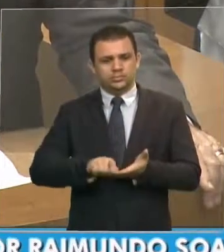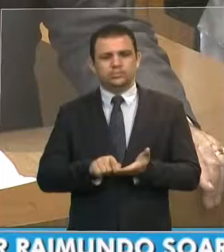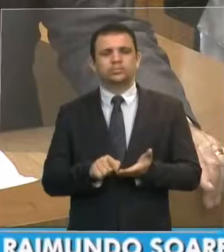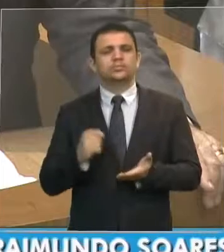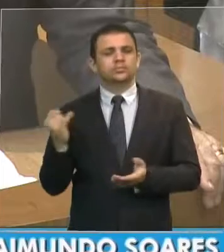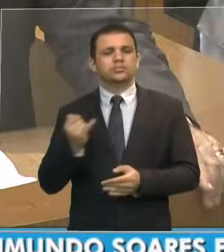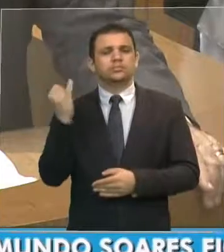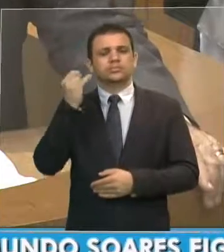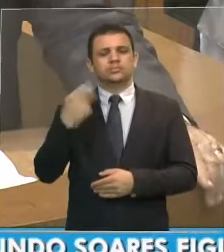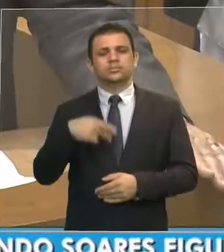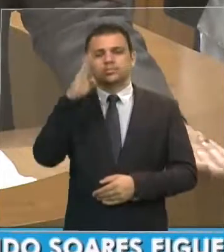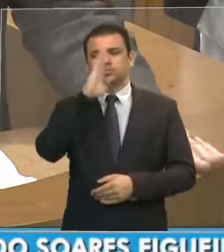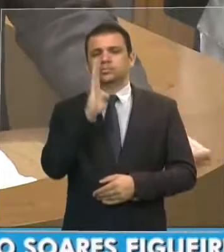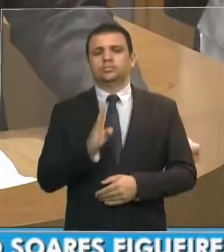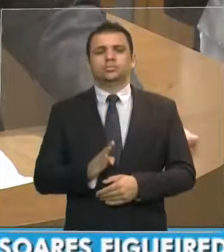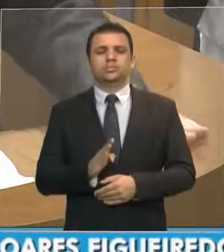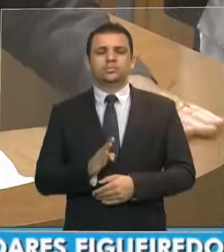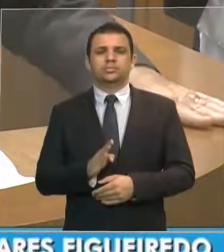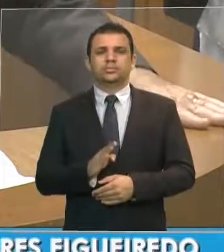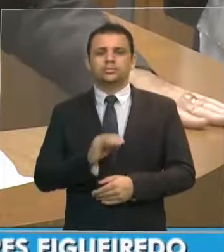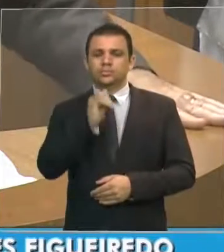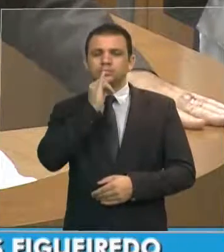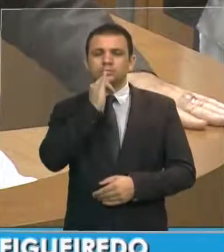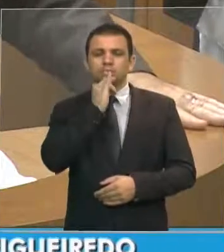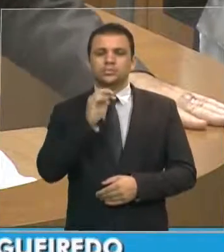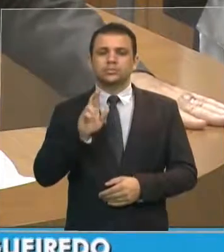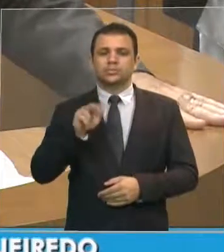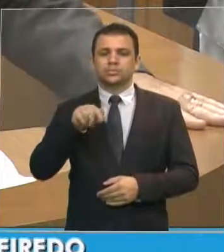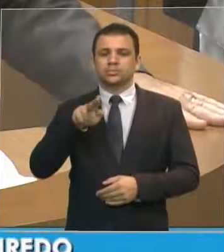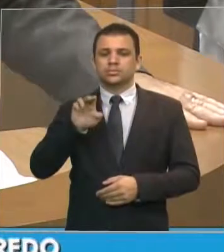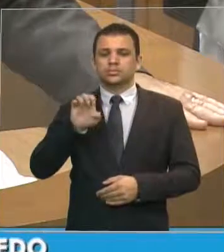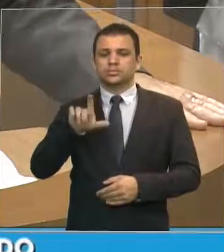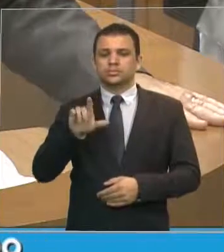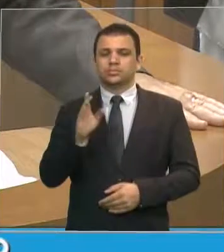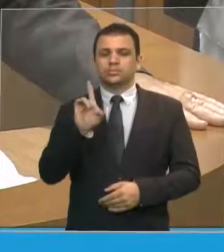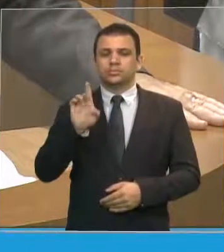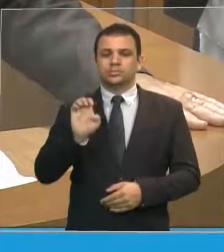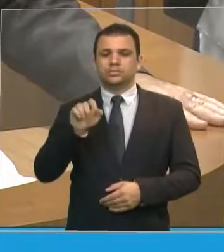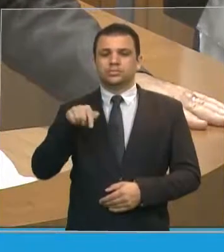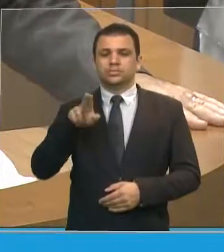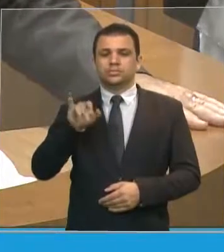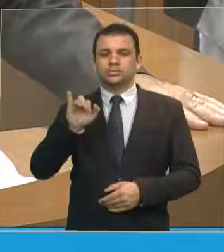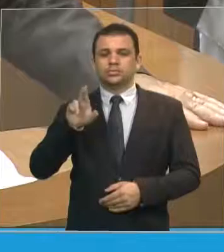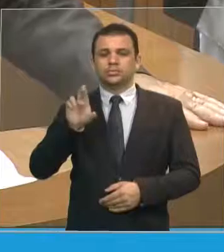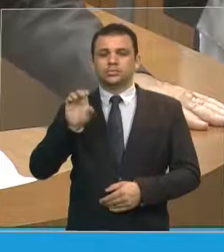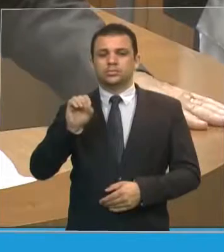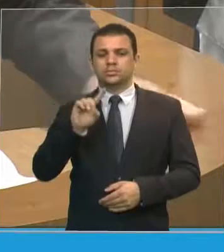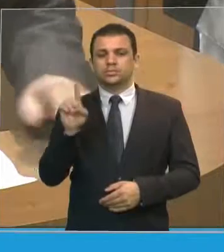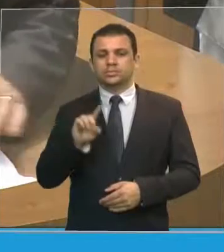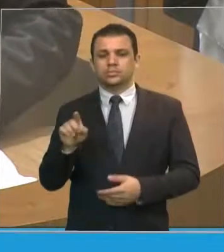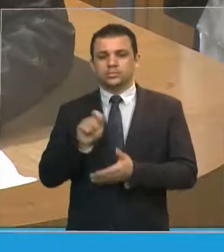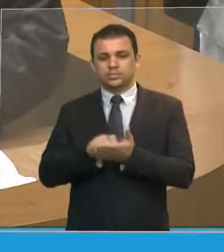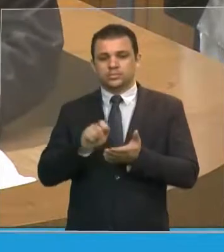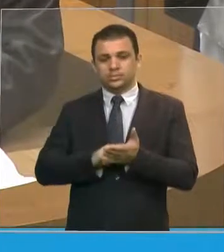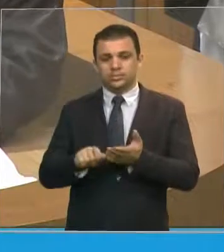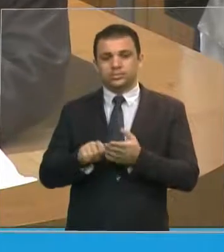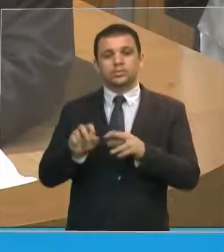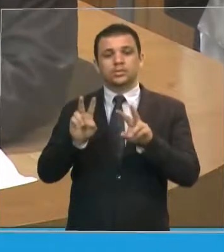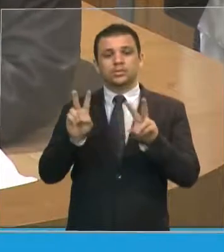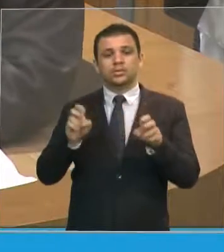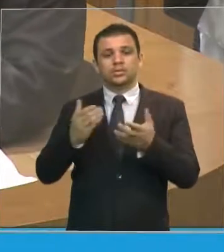escritores brasileiros, como Raquel de Queiroz, ao escrever o 15, uma das obras